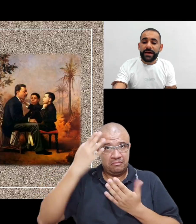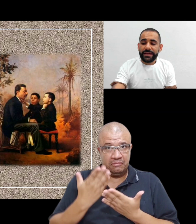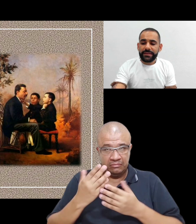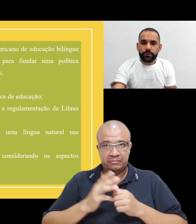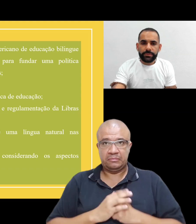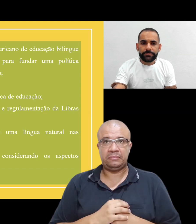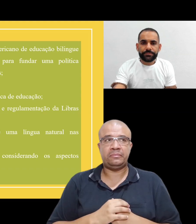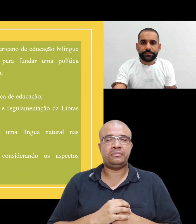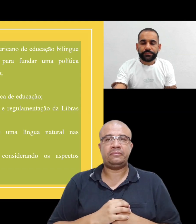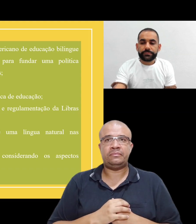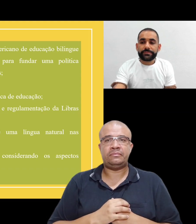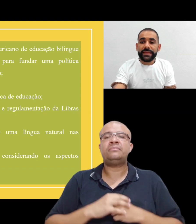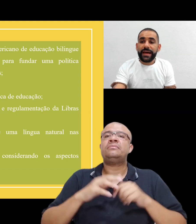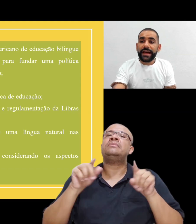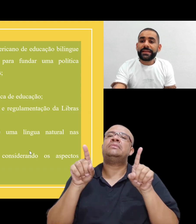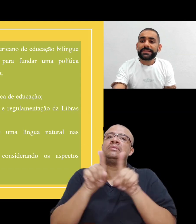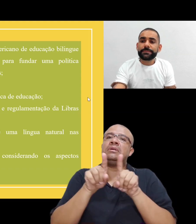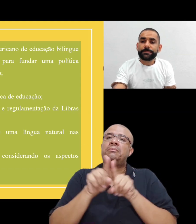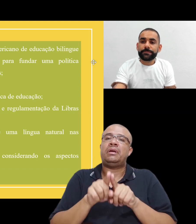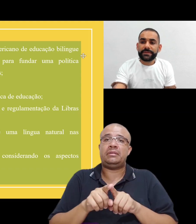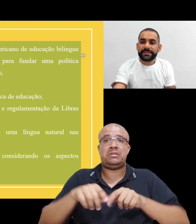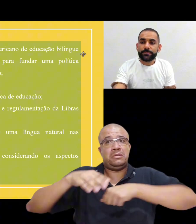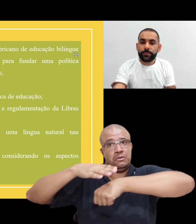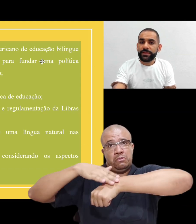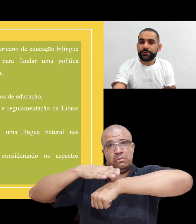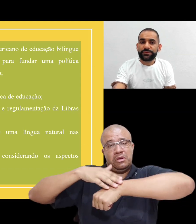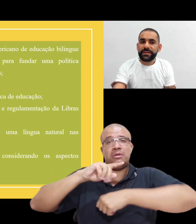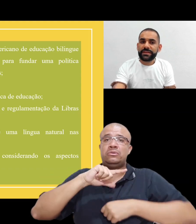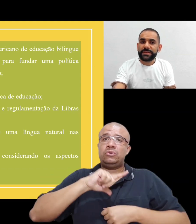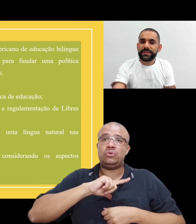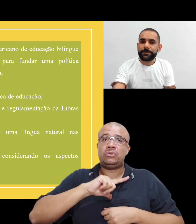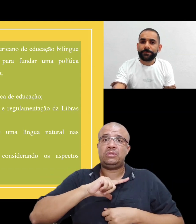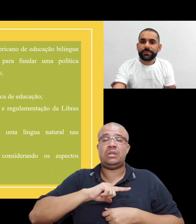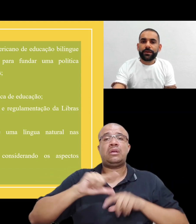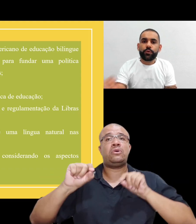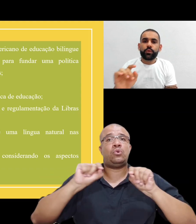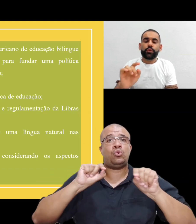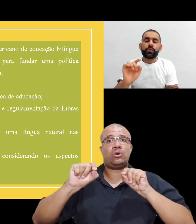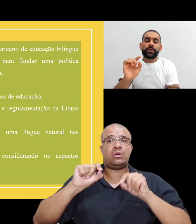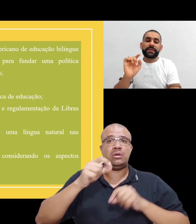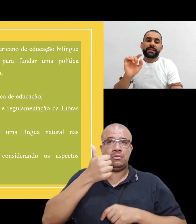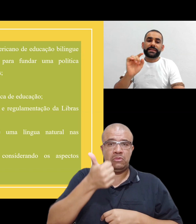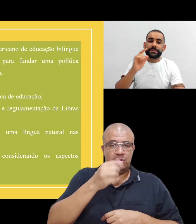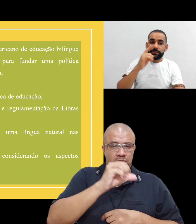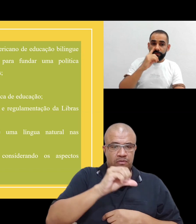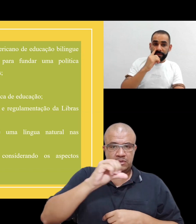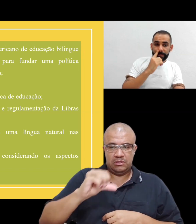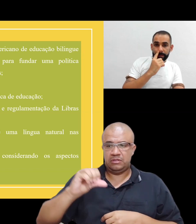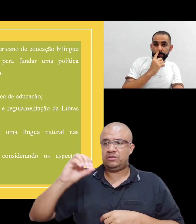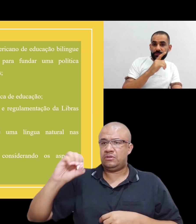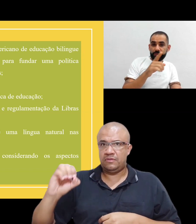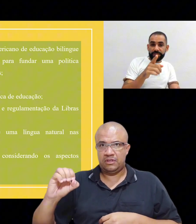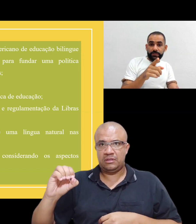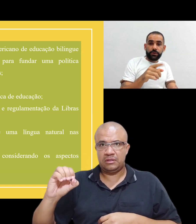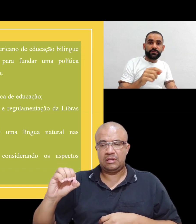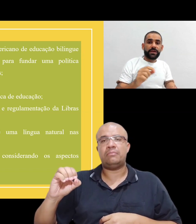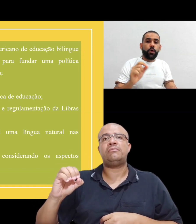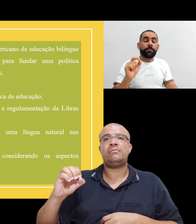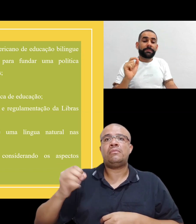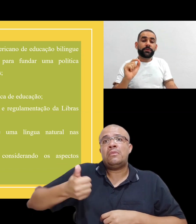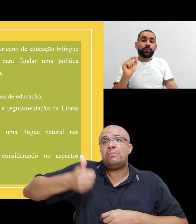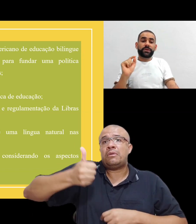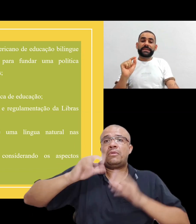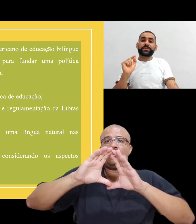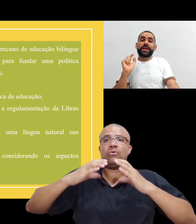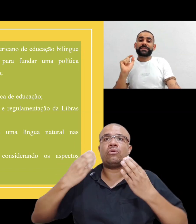Bom, aí nesse momento vem aqui, na década de 90, no ano de 99,